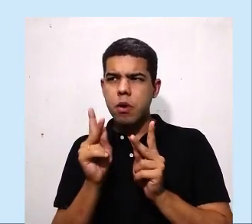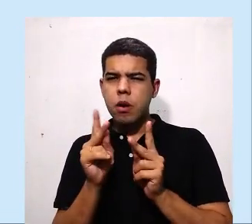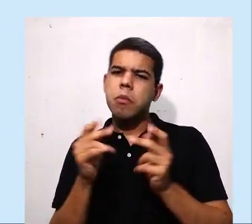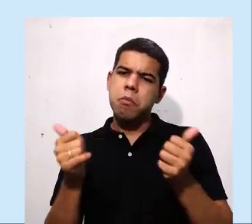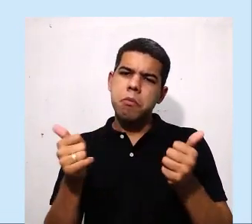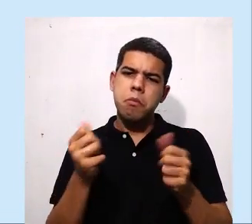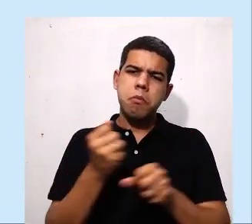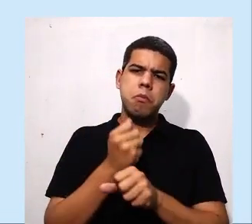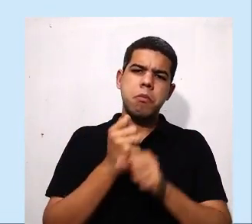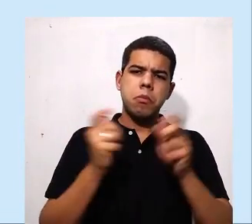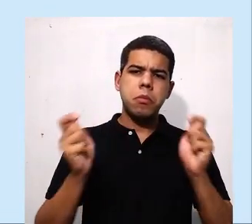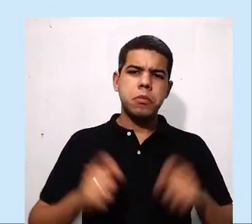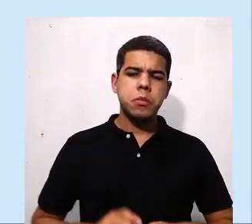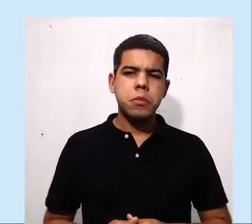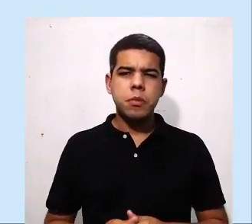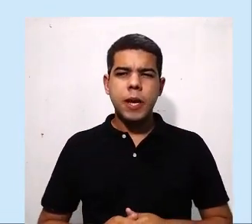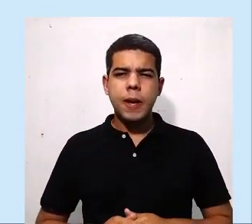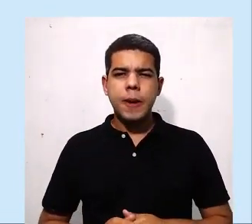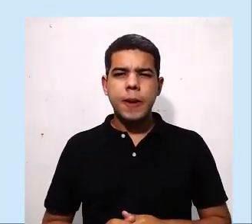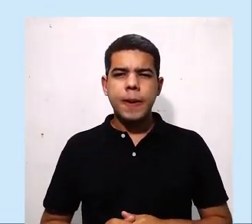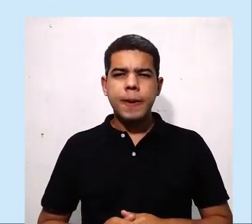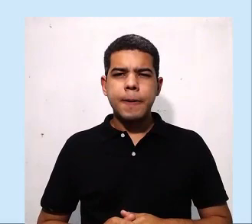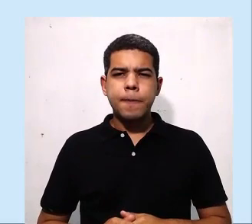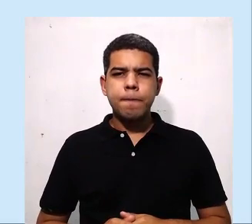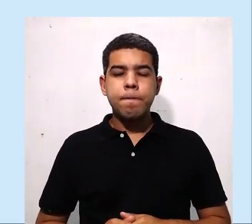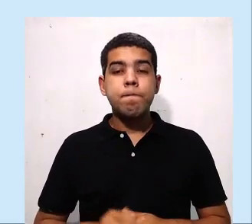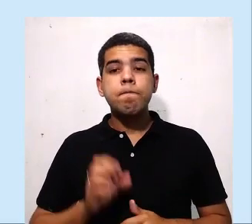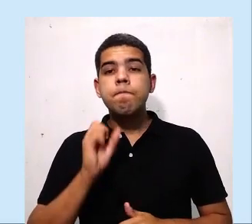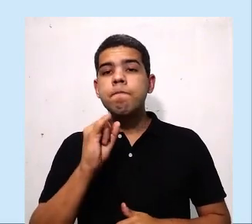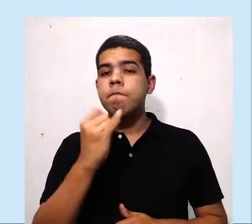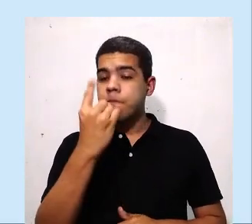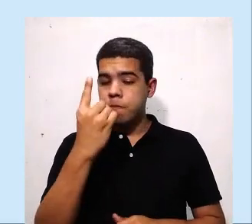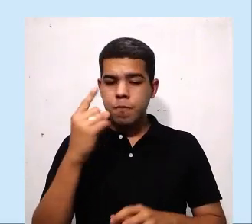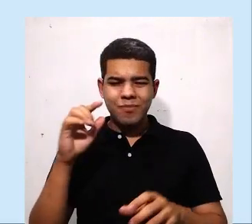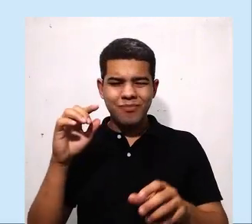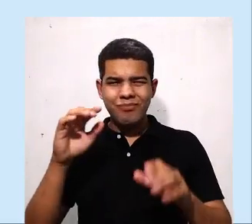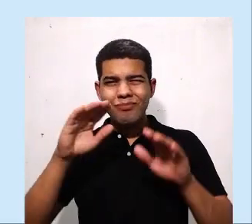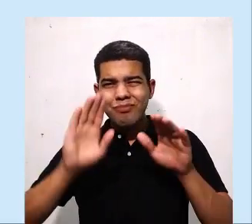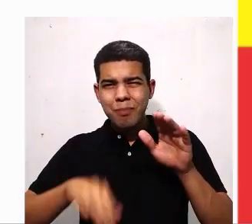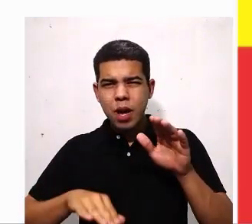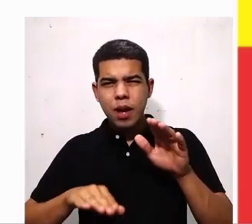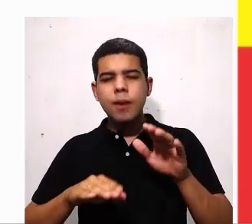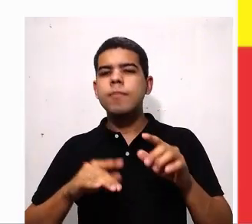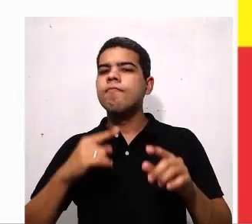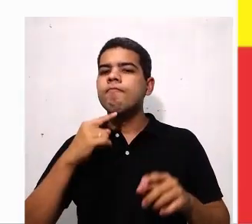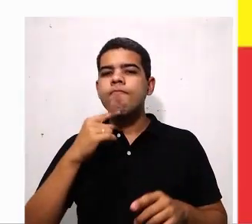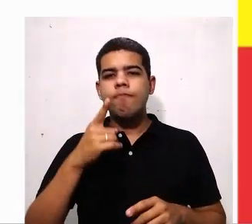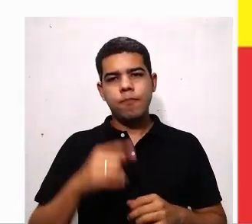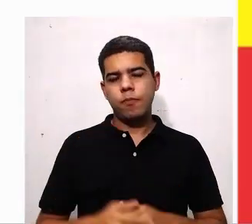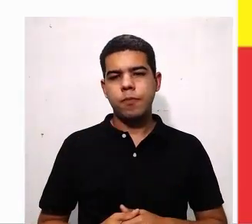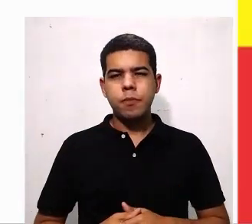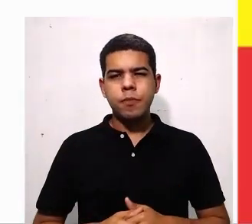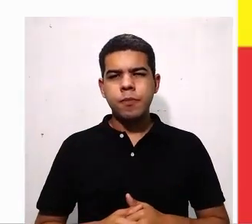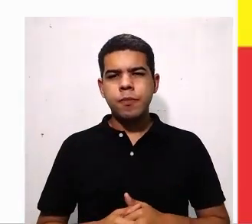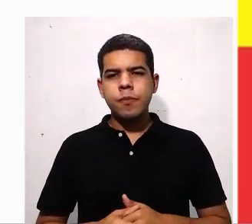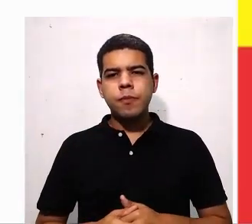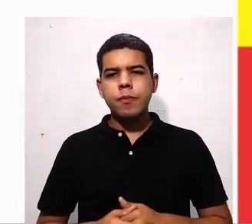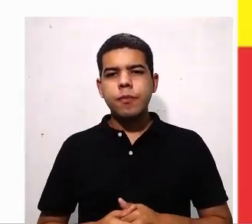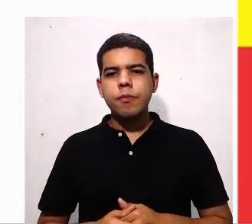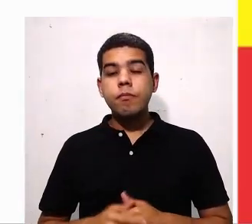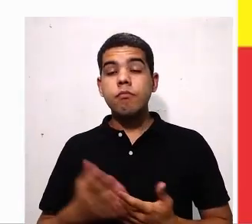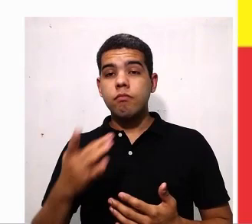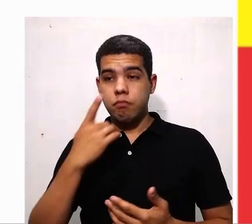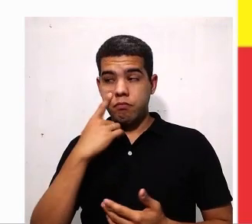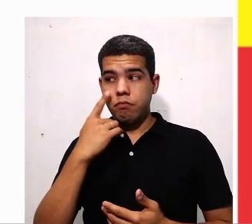um dessas somas for menor, então não podemos construir. Beleza? Então, veja. Esse